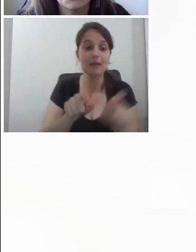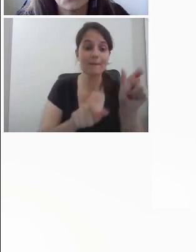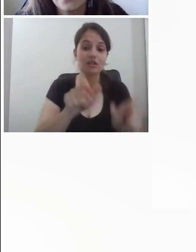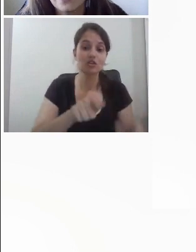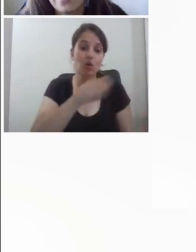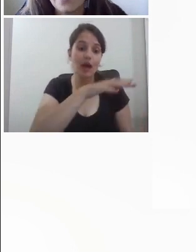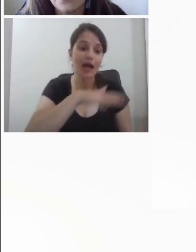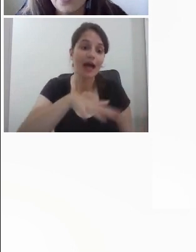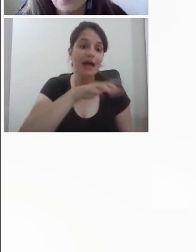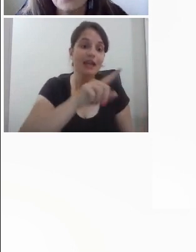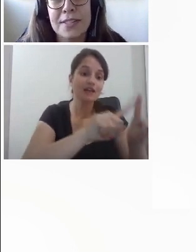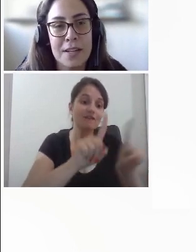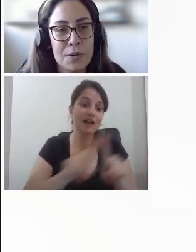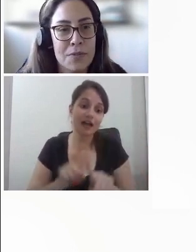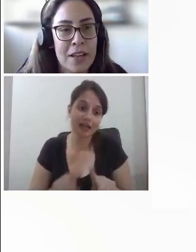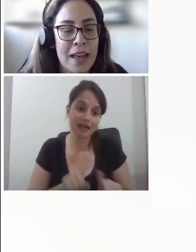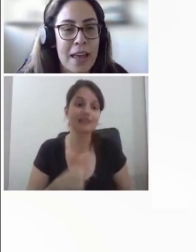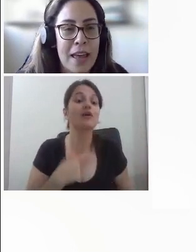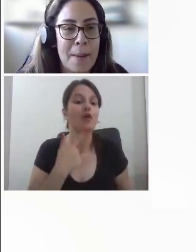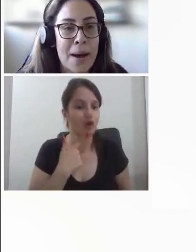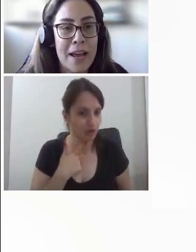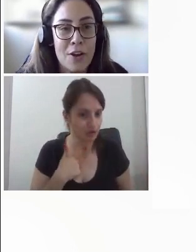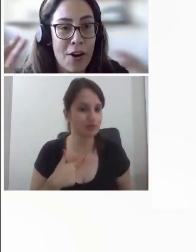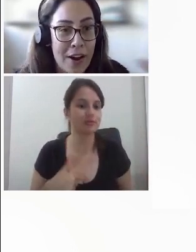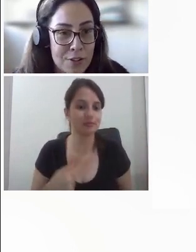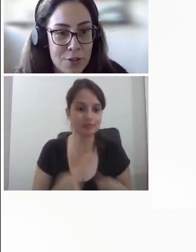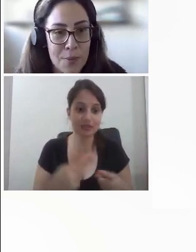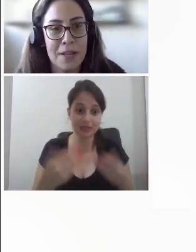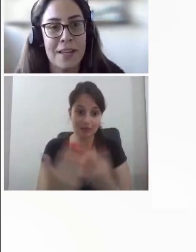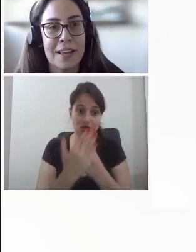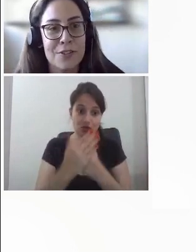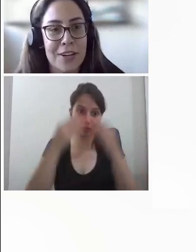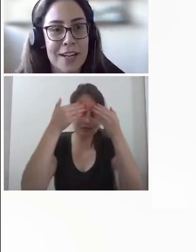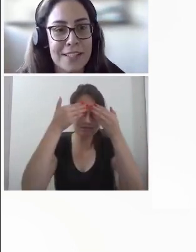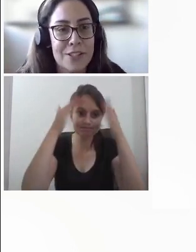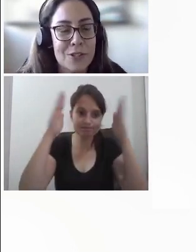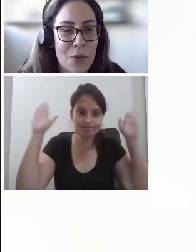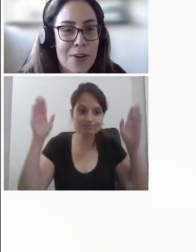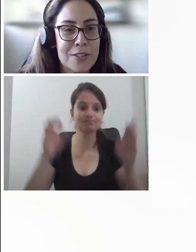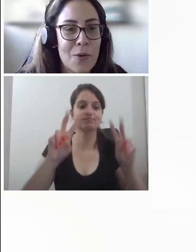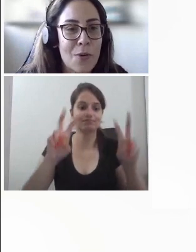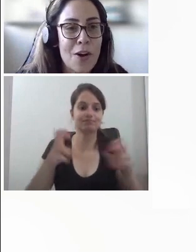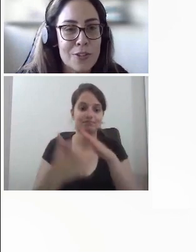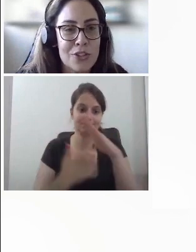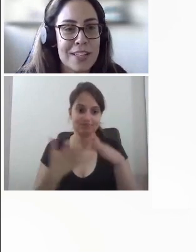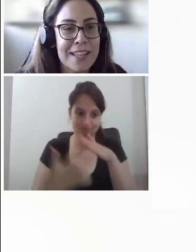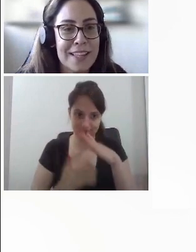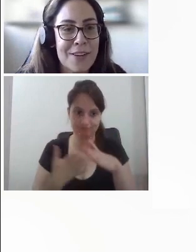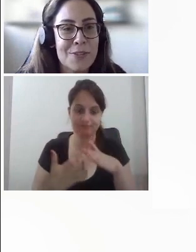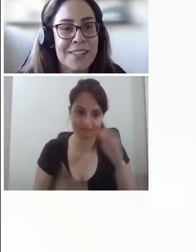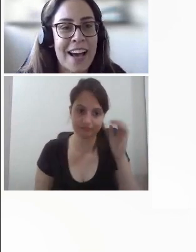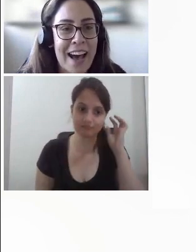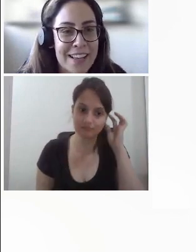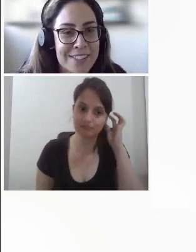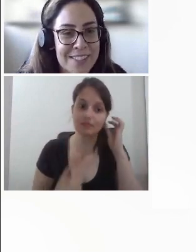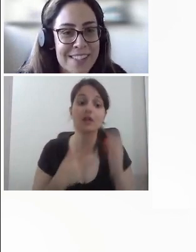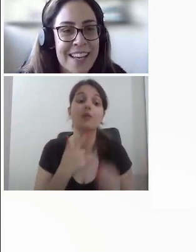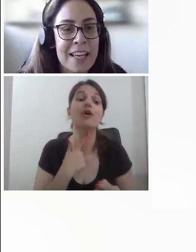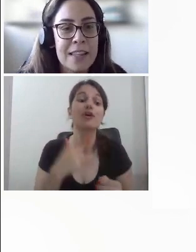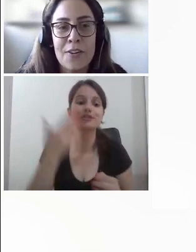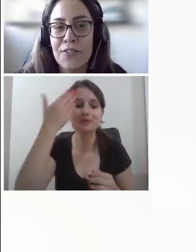ajuda muito a me dar uma visão eh maior sobre as organizações gosto de entender os